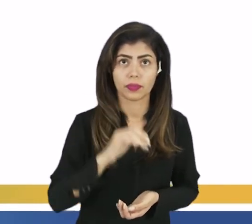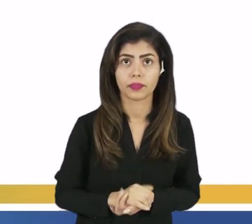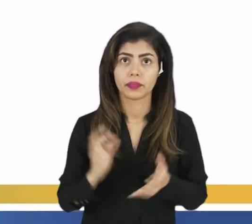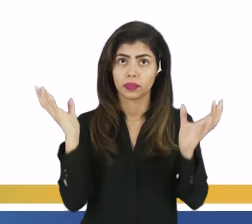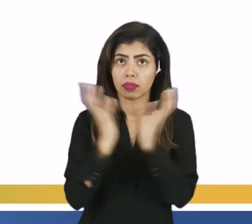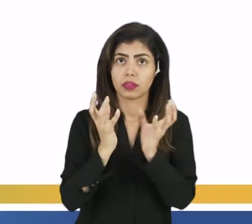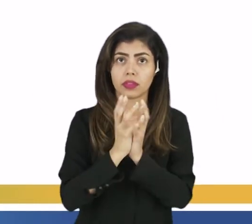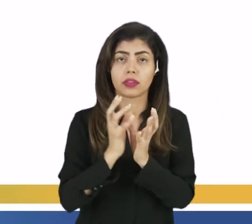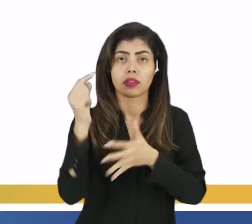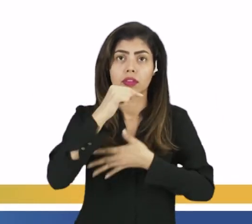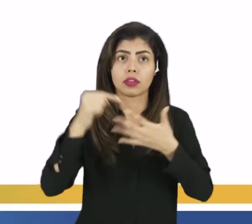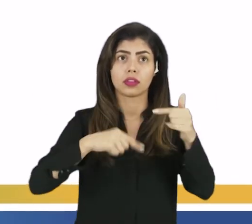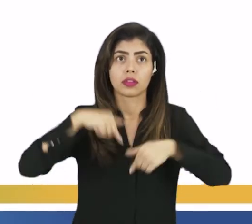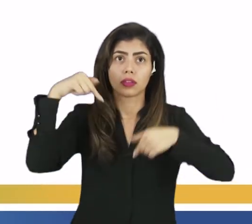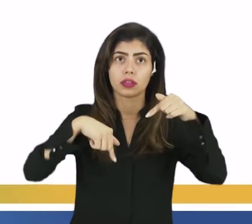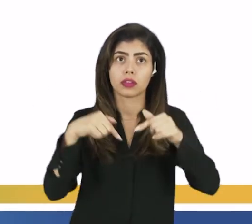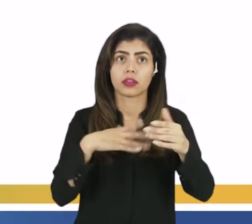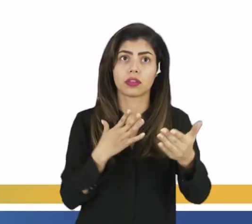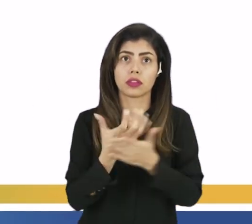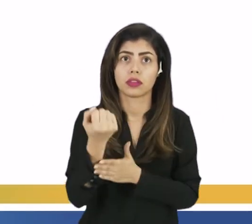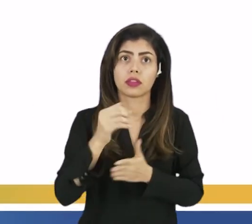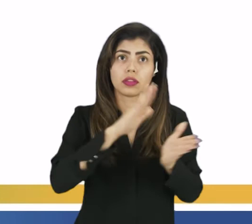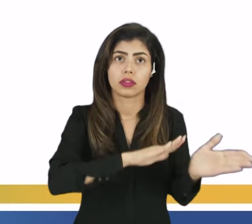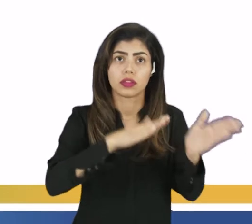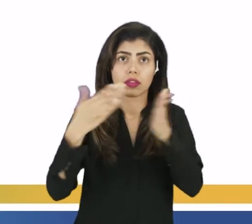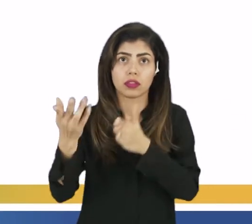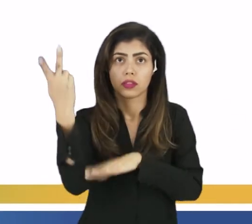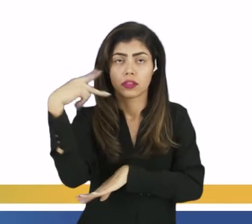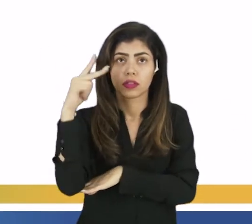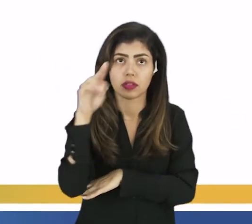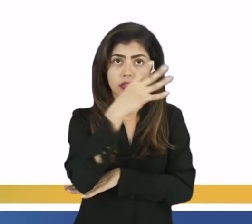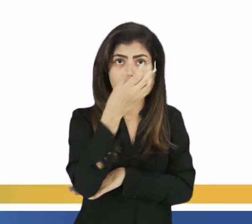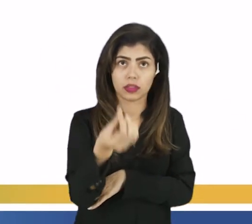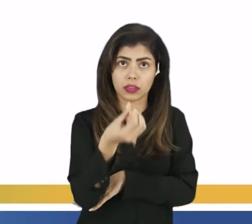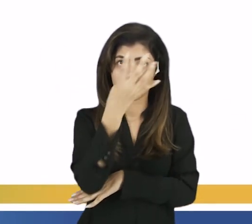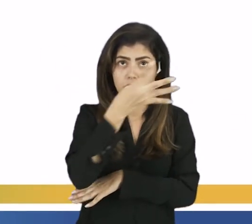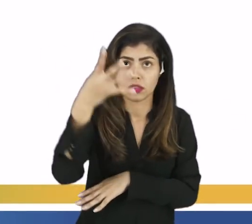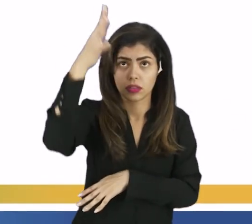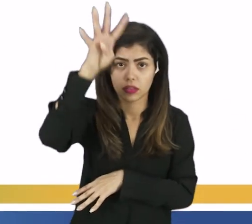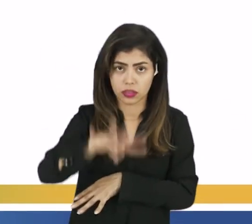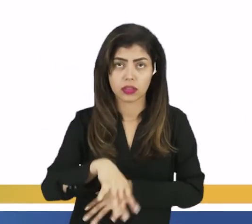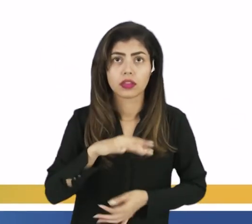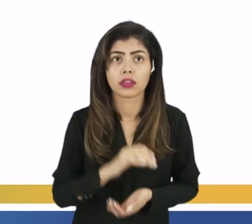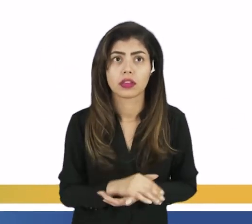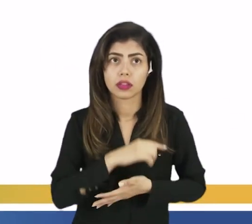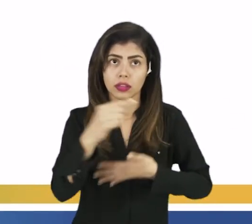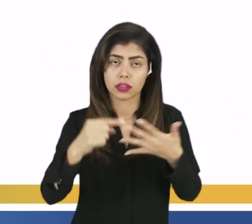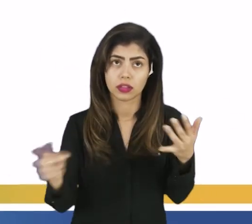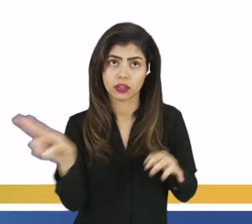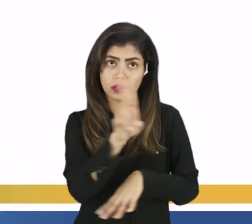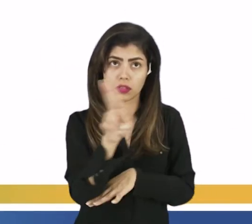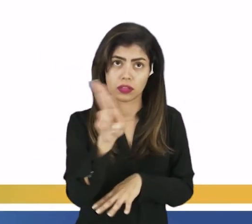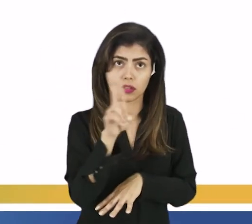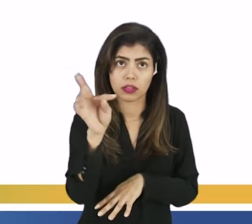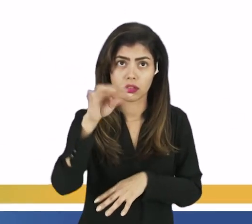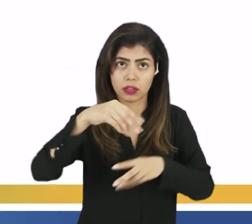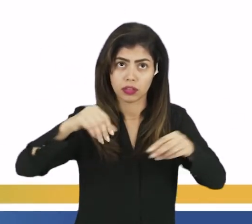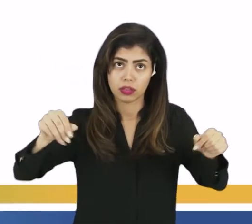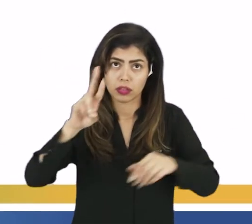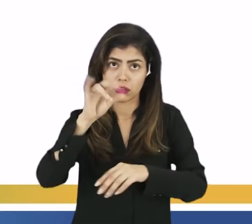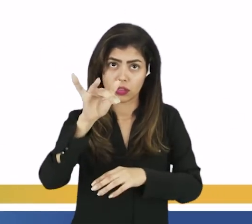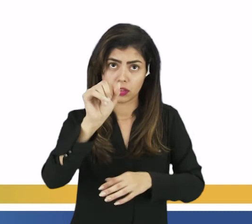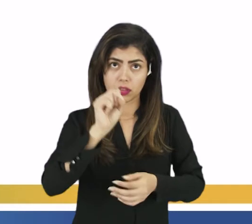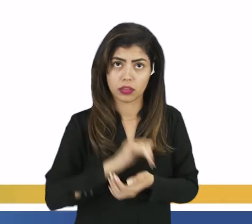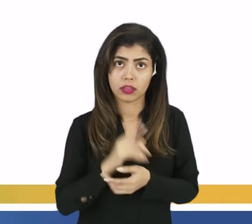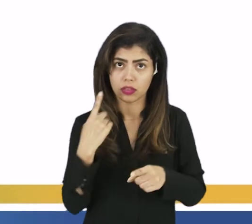vídeos que são grupos de elementos químicos que formam parte do período seis a tabela periódica esses elementos são chamados